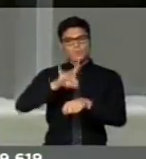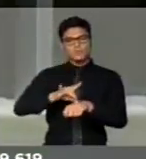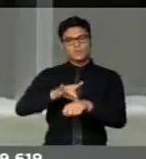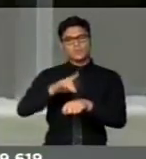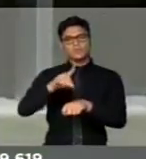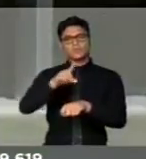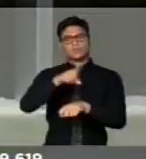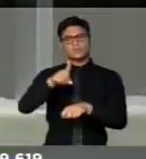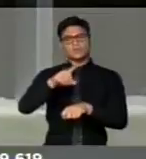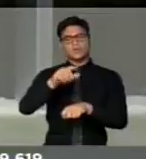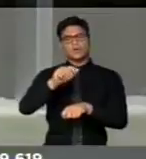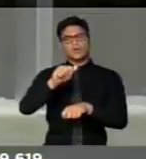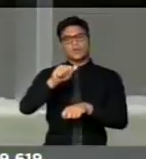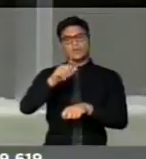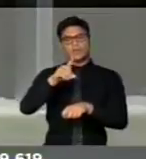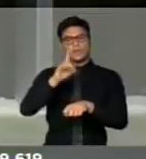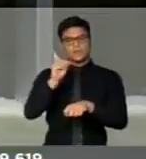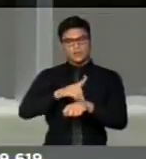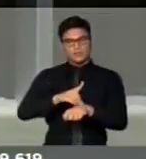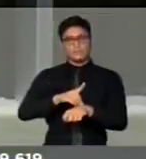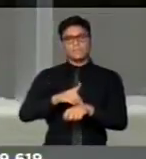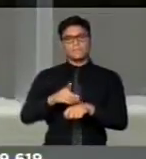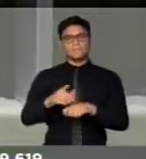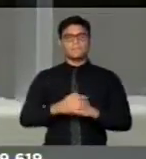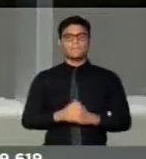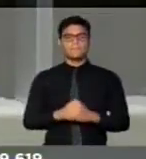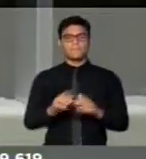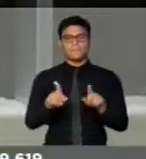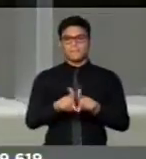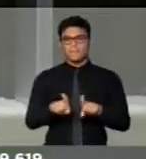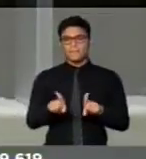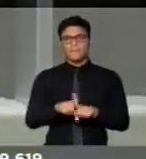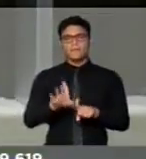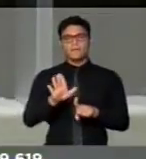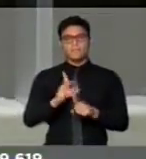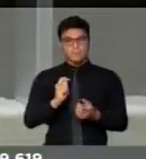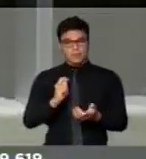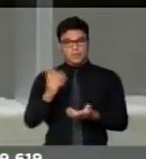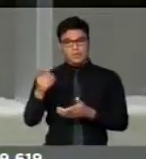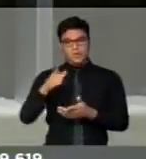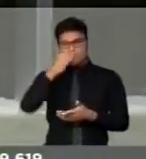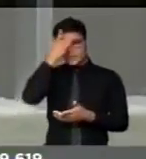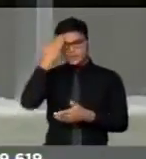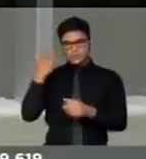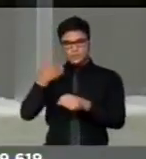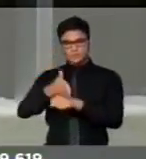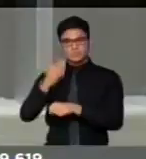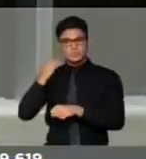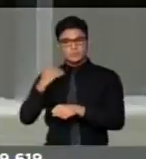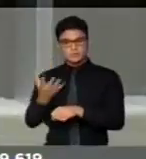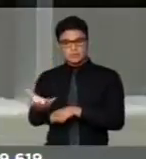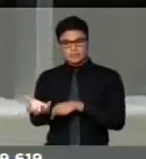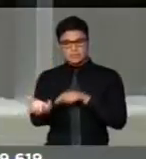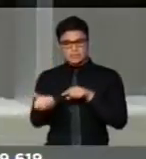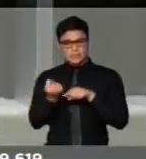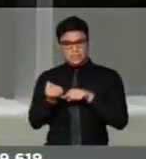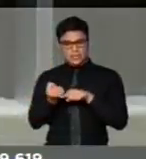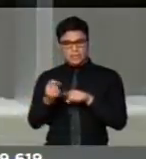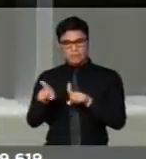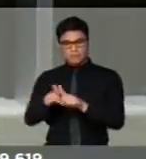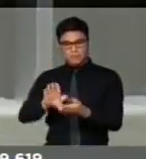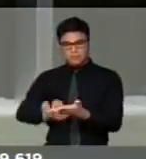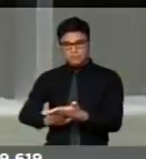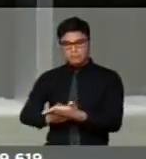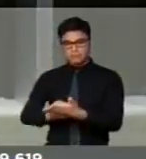aegypti. Ao sacar o pagamento da complementação de renda, as mensagens impressas